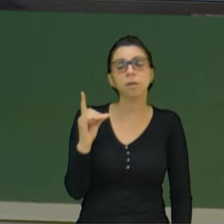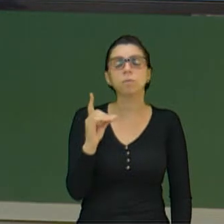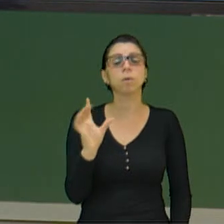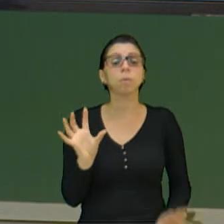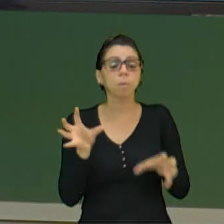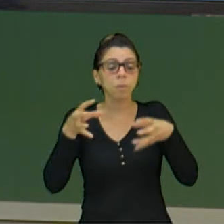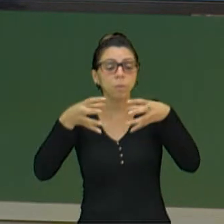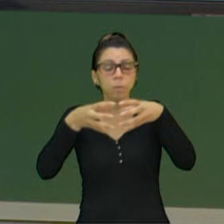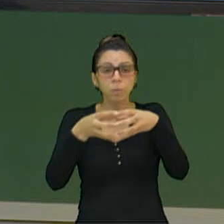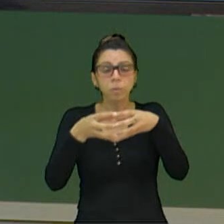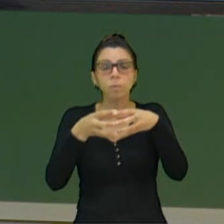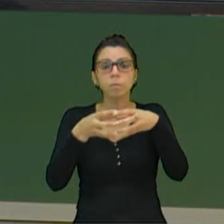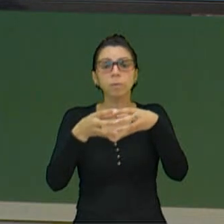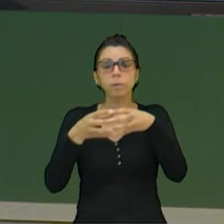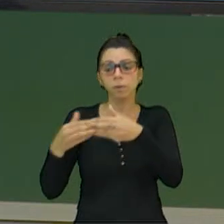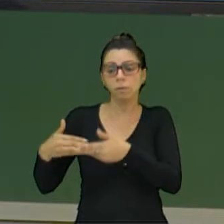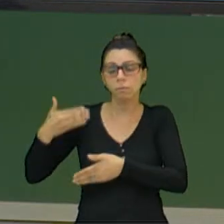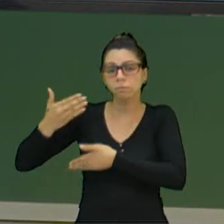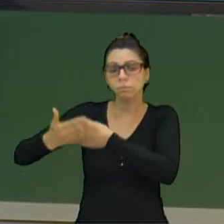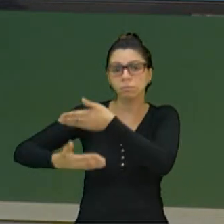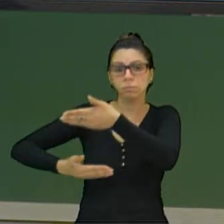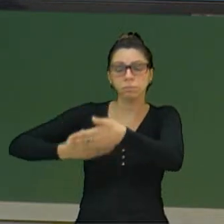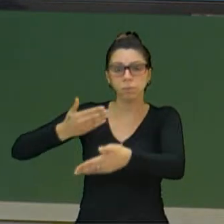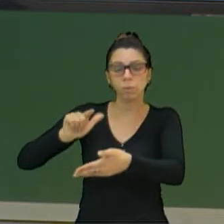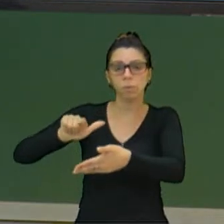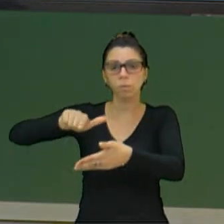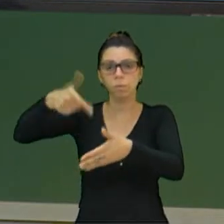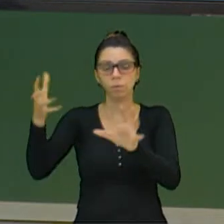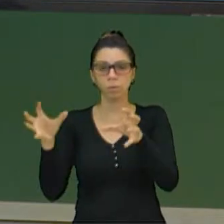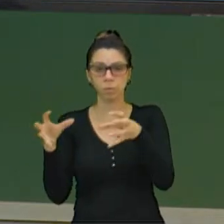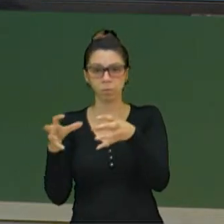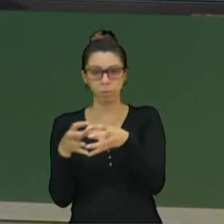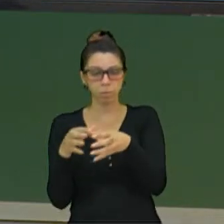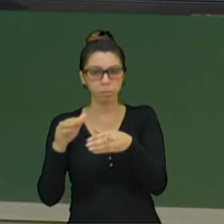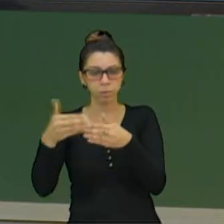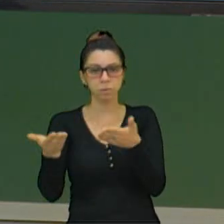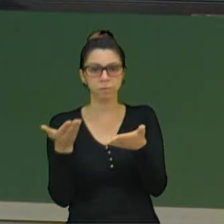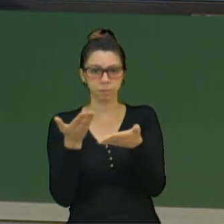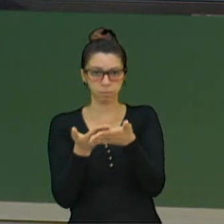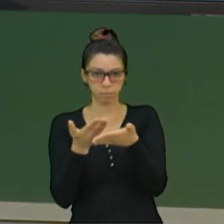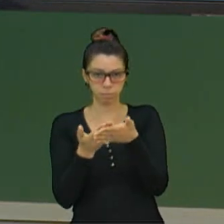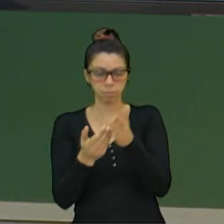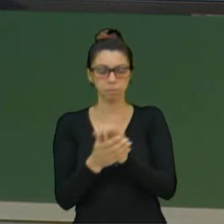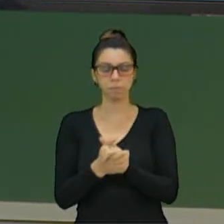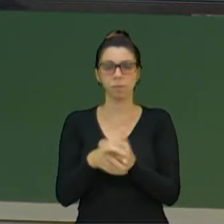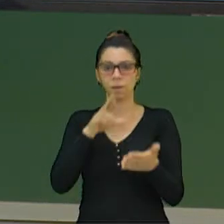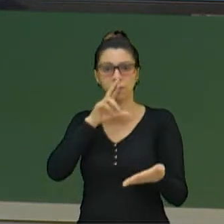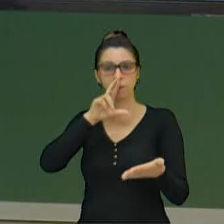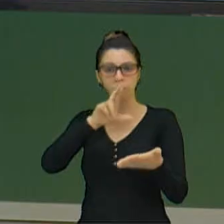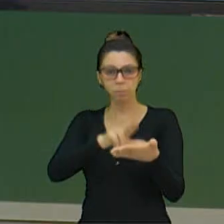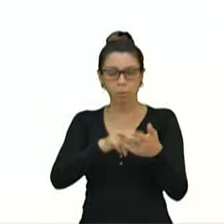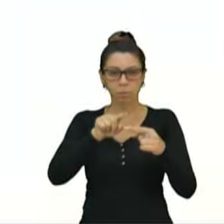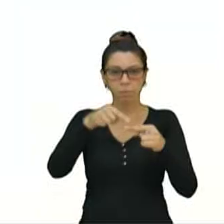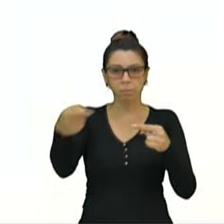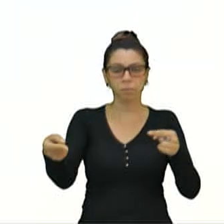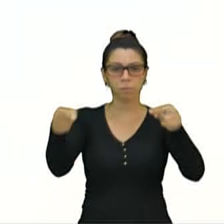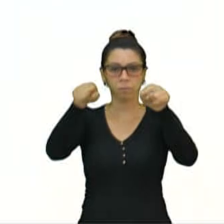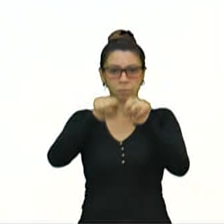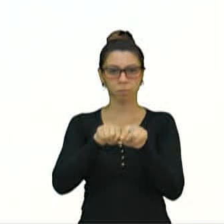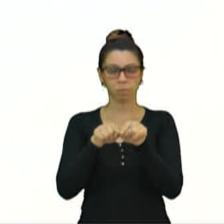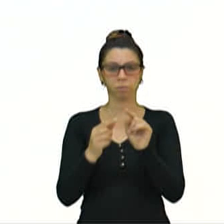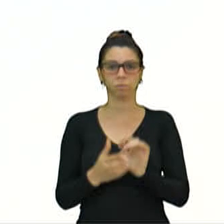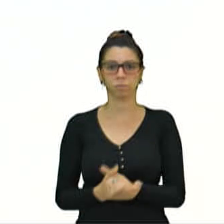é que tem um parentesco evolutivo com o próximo grupo de plantas que a gente vai estudar. Faz e eu já volto para ver a resposta.